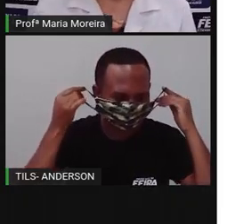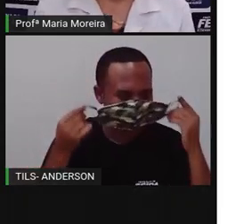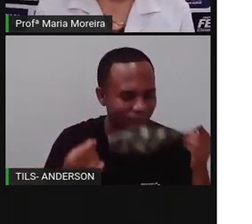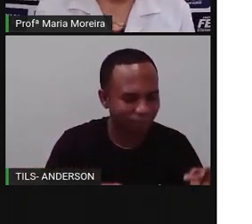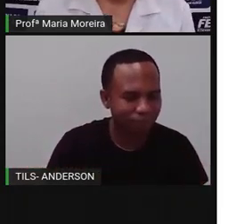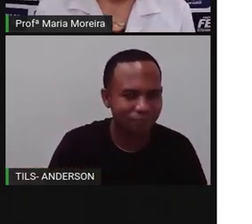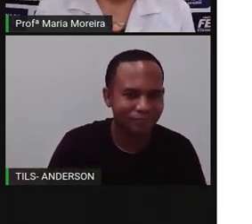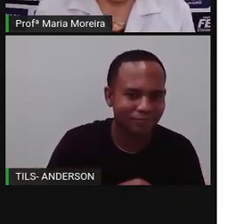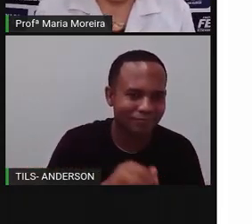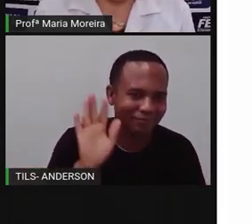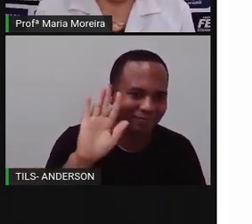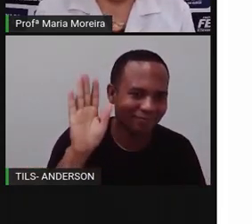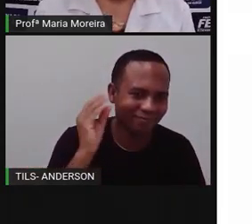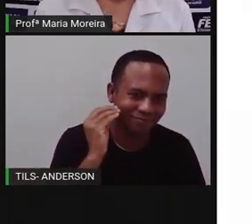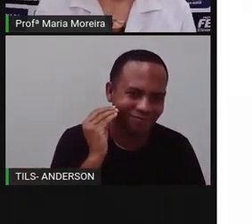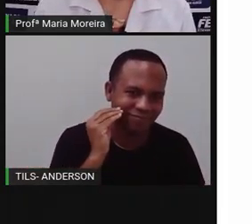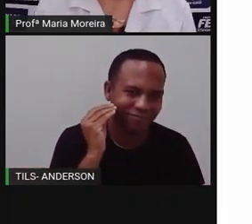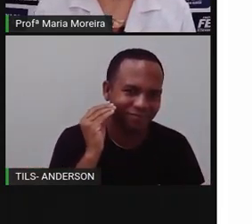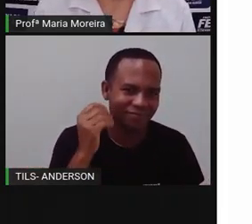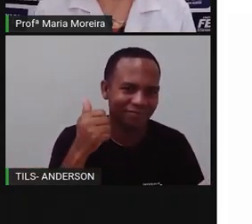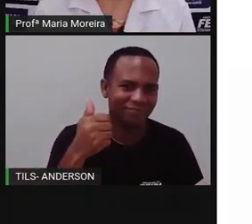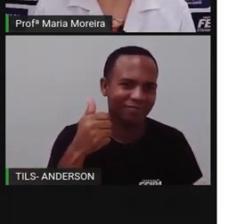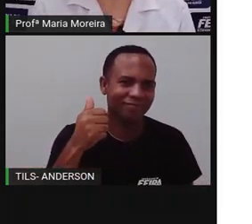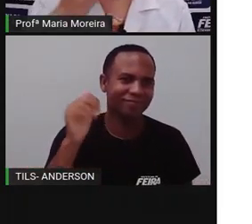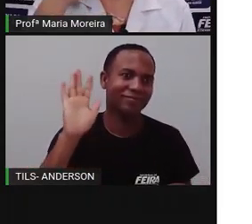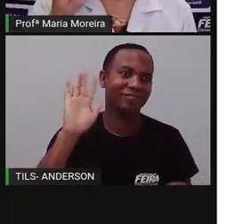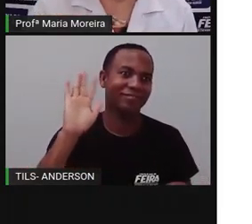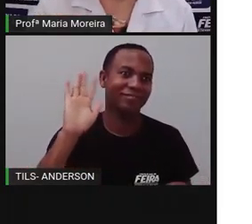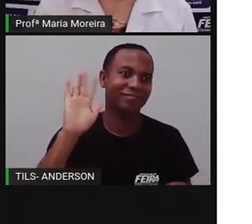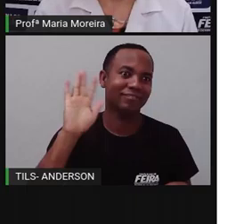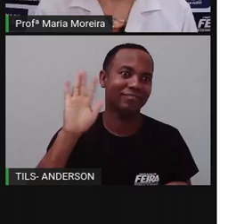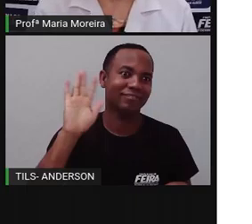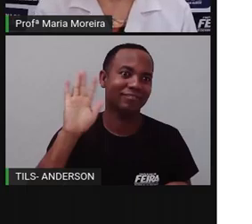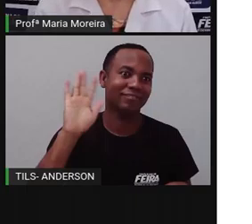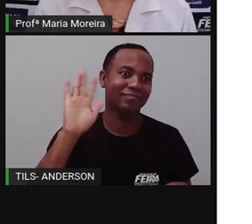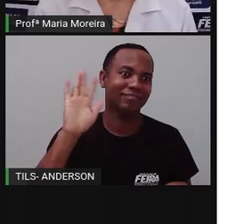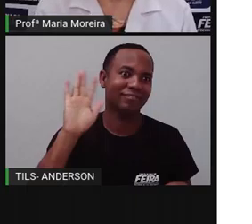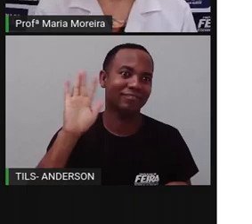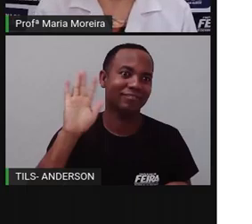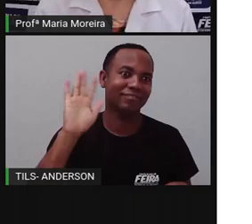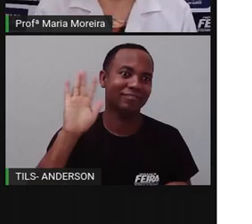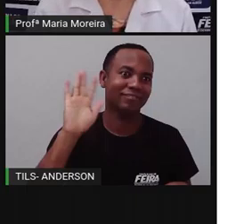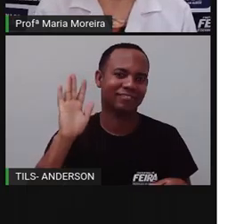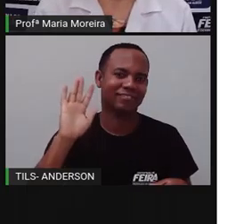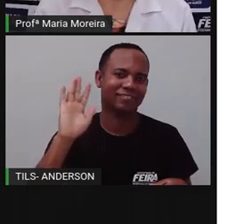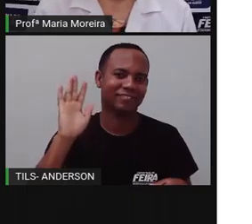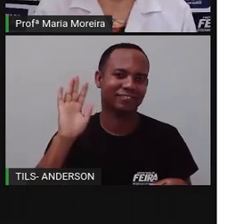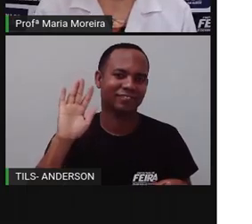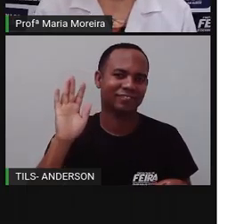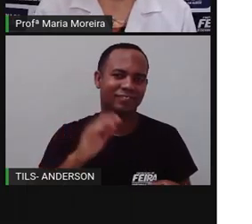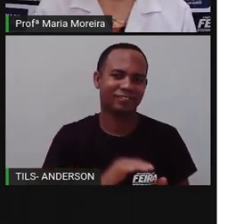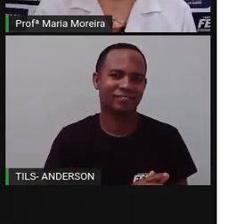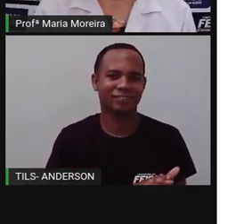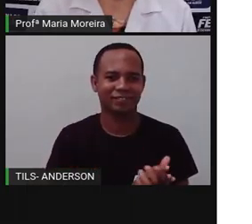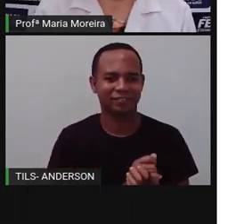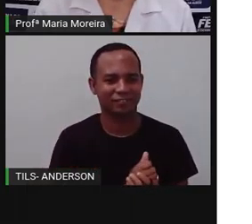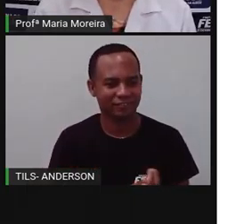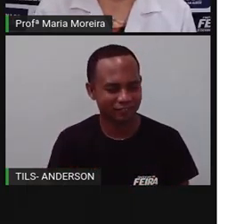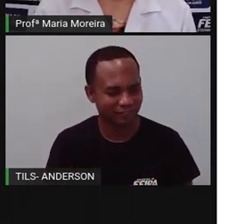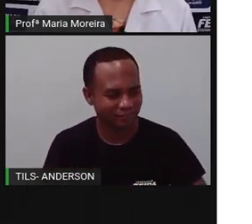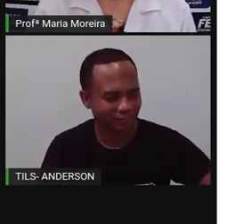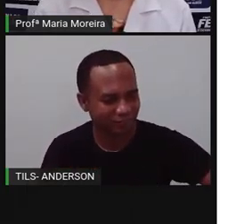Um beijo para vocês, certo? Um beijo pro pessoal, para os alunos lá, né? Do Parque Getúlio Vargas, que ficam perto